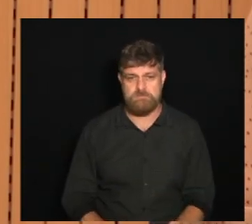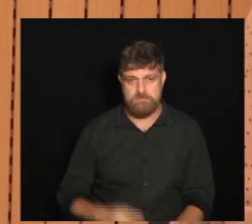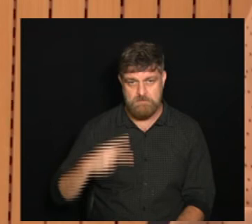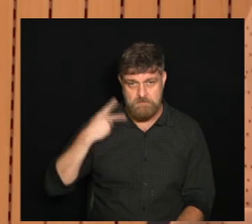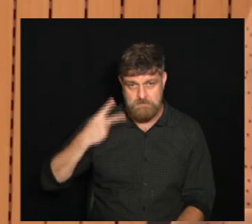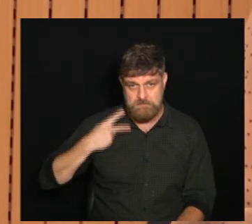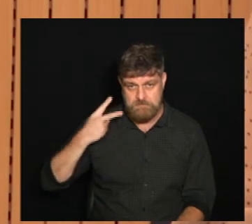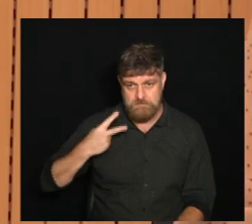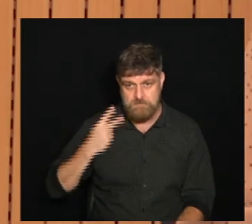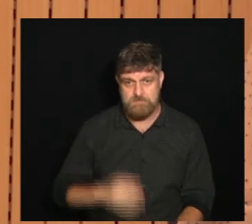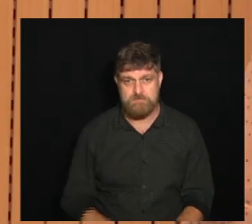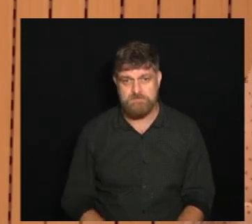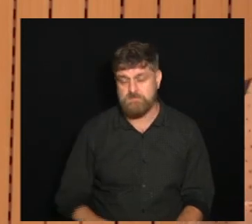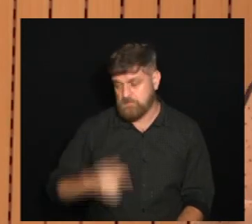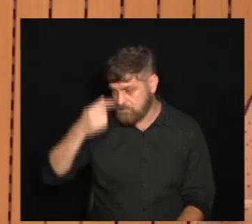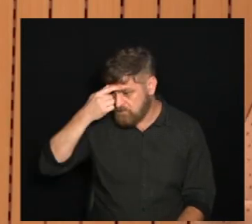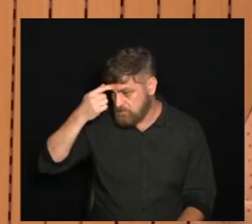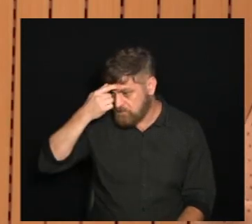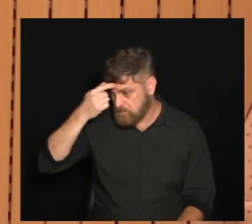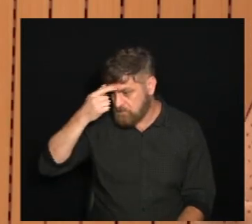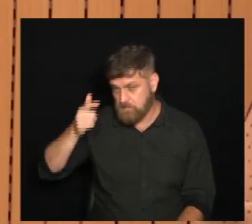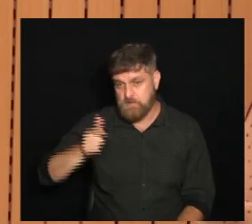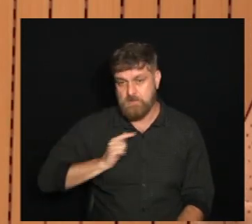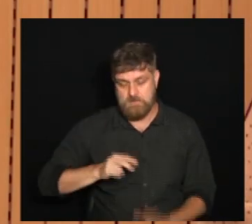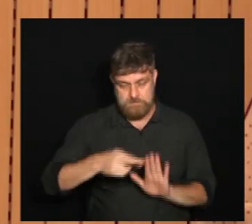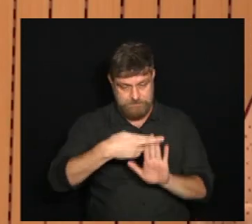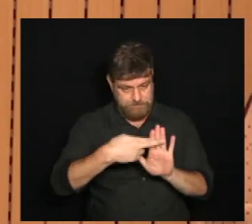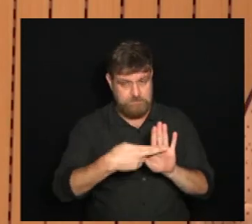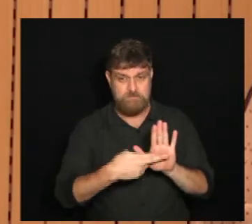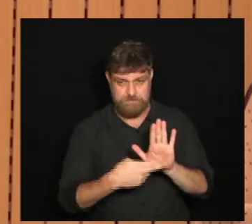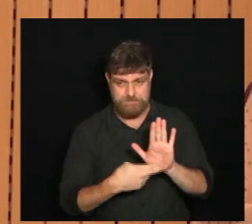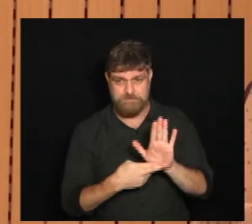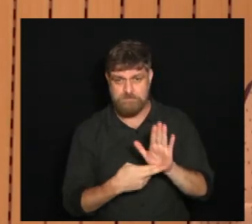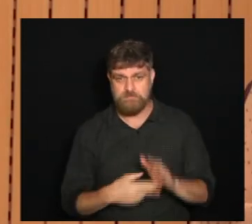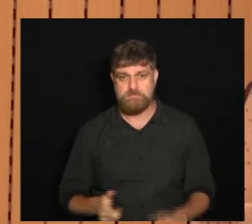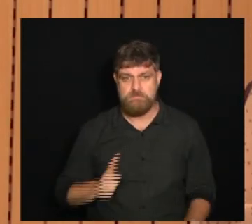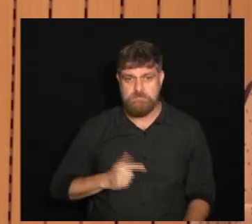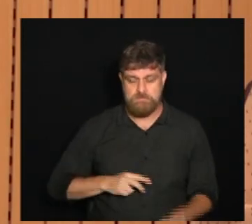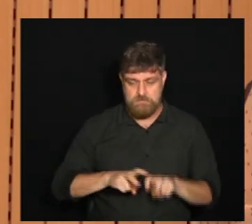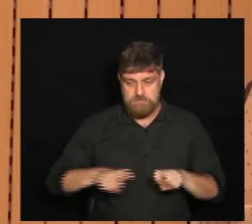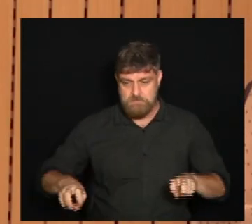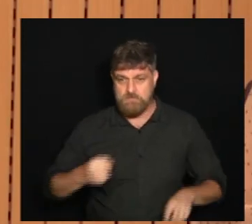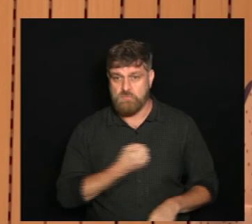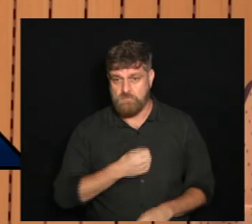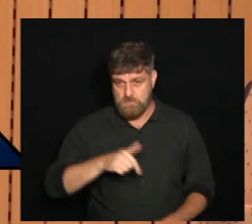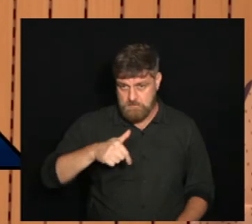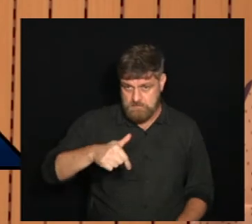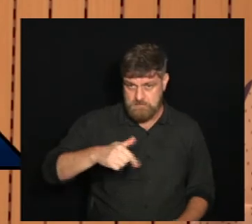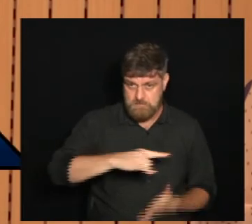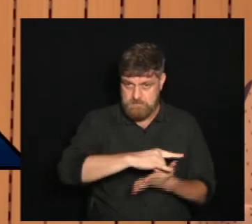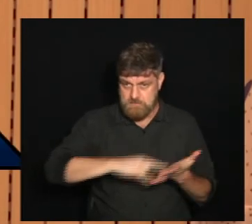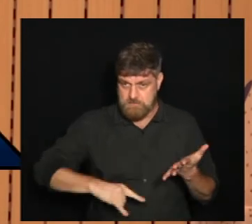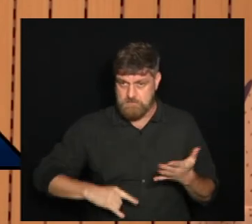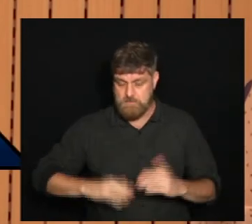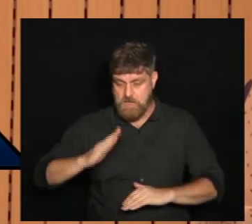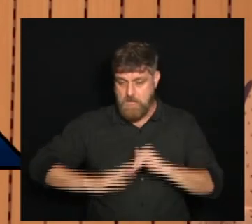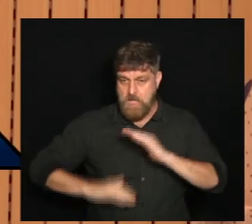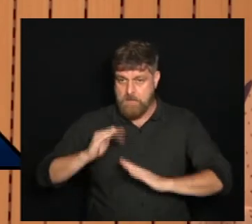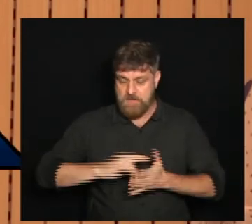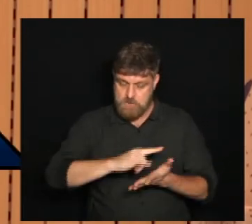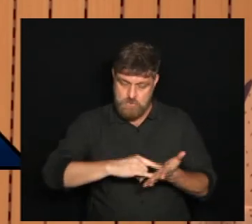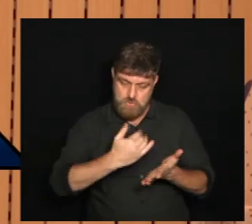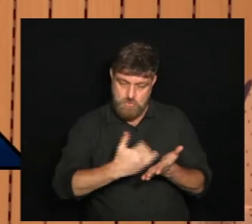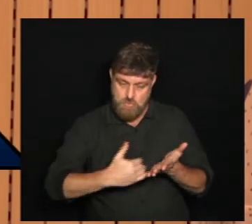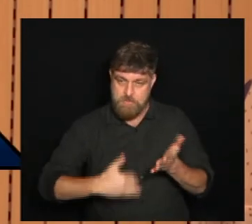vossas excelências cientes das deliberações a respeito da ato de mesa número 7 e do ato de mesa número